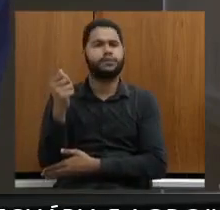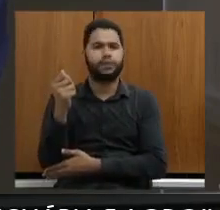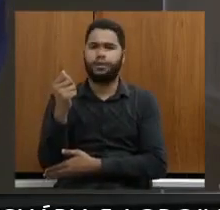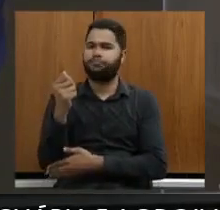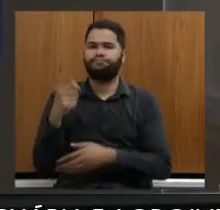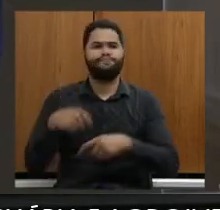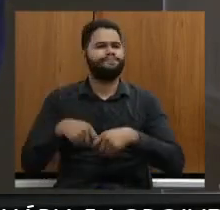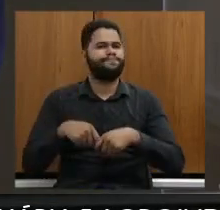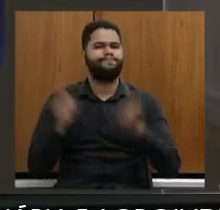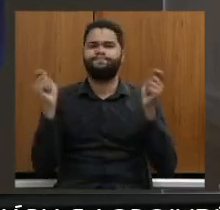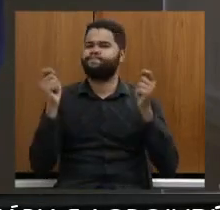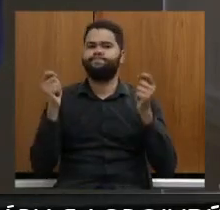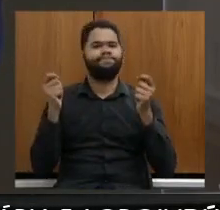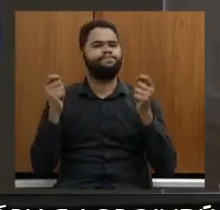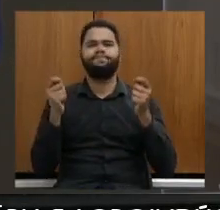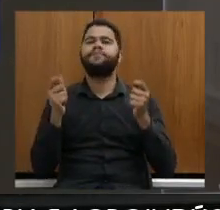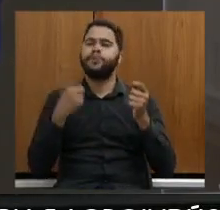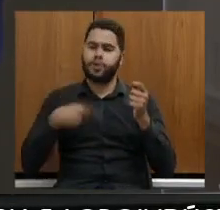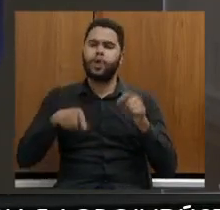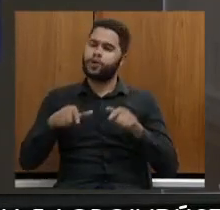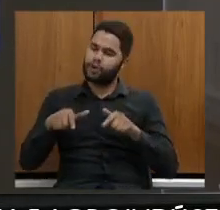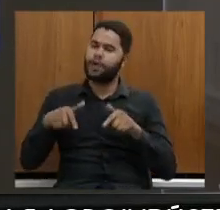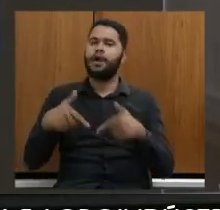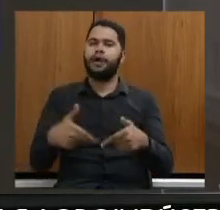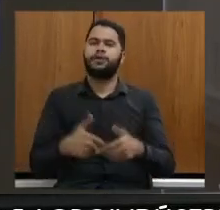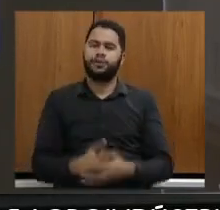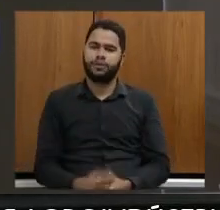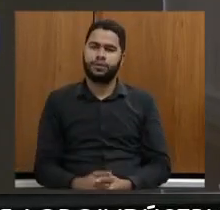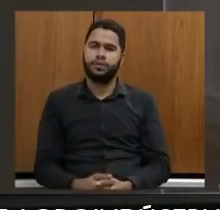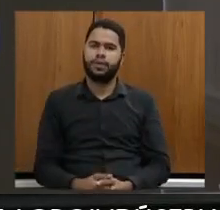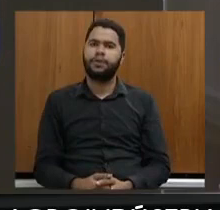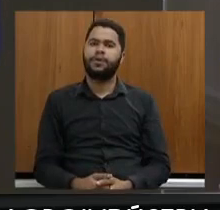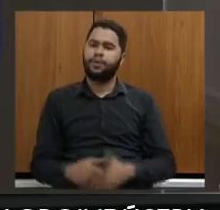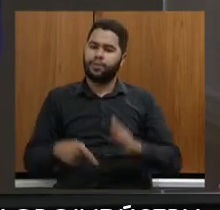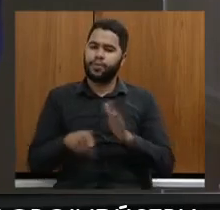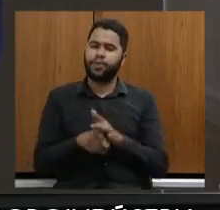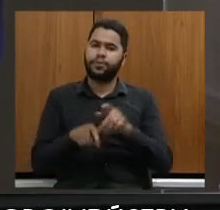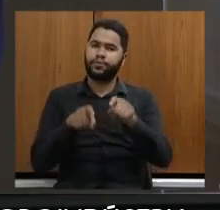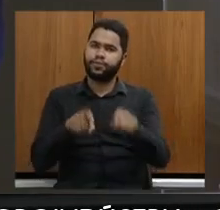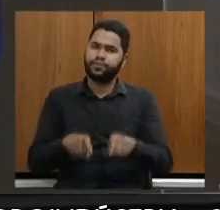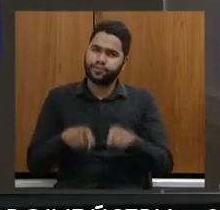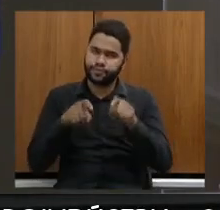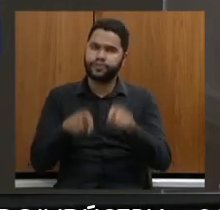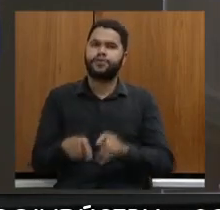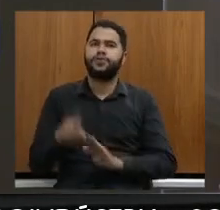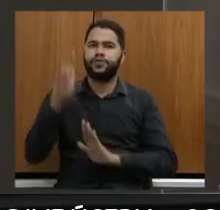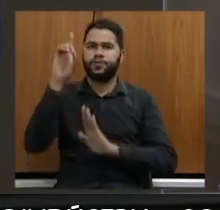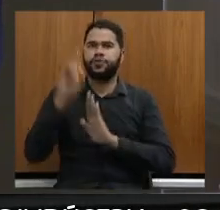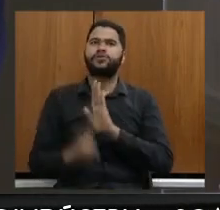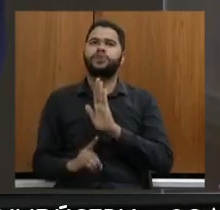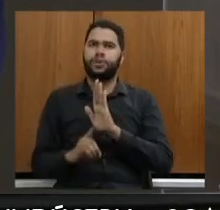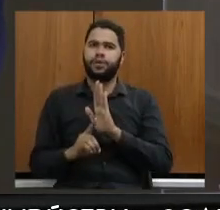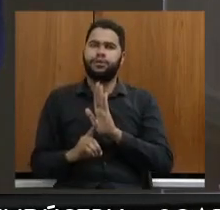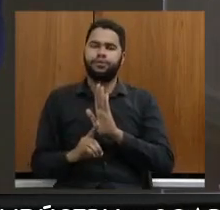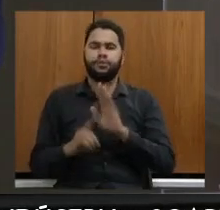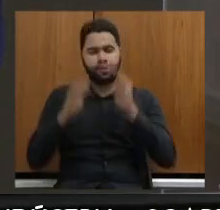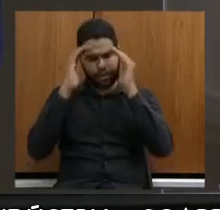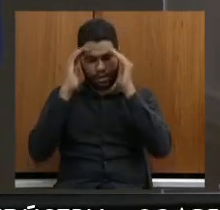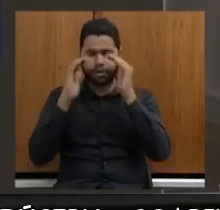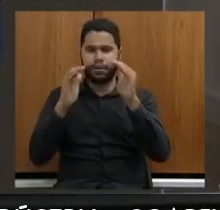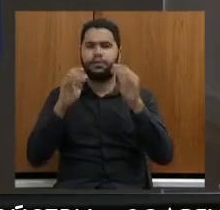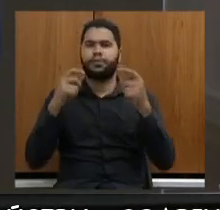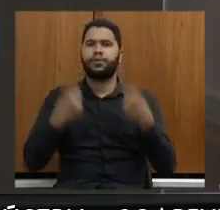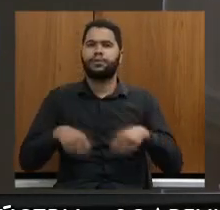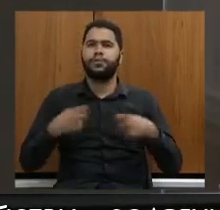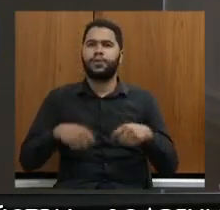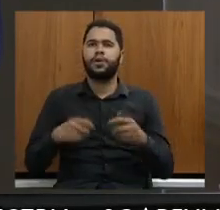inadimissível e nós temos que reagir propriedade rural direito de propriedade tem que ser respeitado